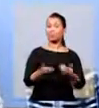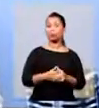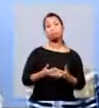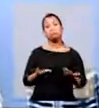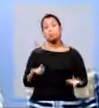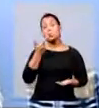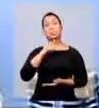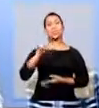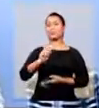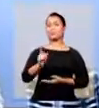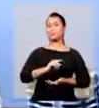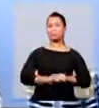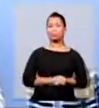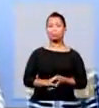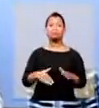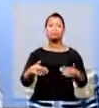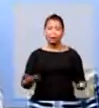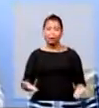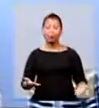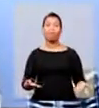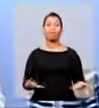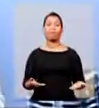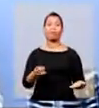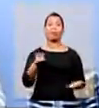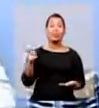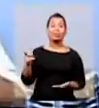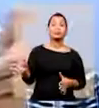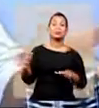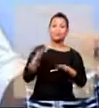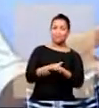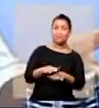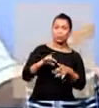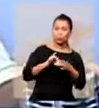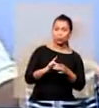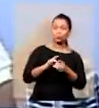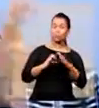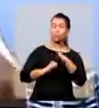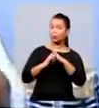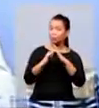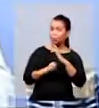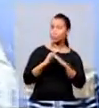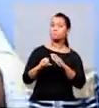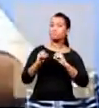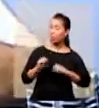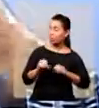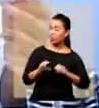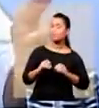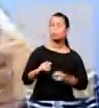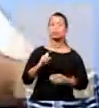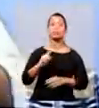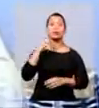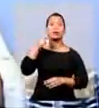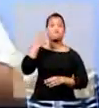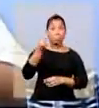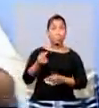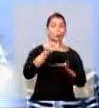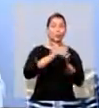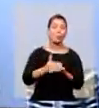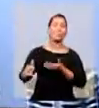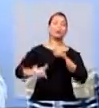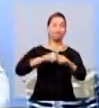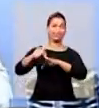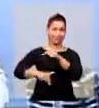dentro da empresa, eram qualificados para depois começarem a trabalhar de uma forma correta. Hoje não. Hoje as pessoas já têm estudo,